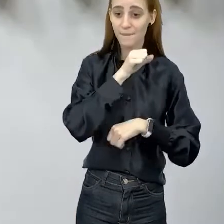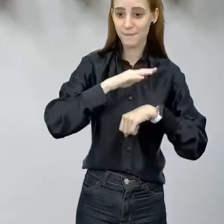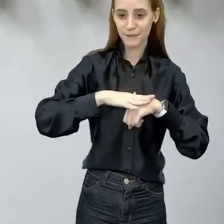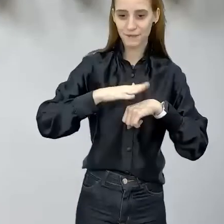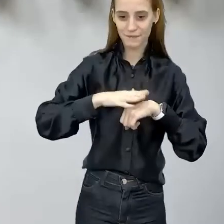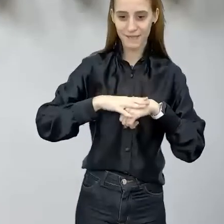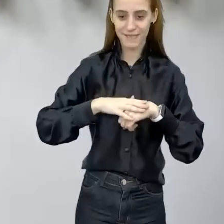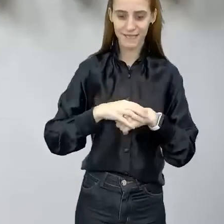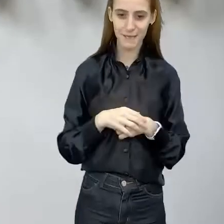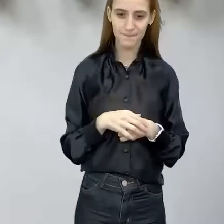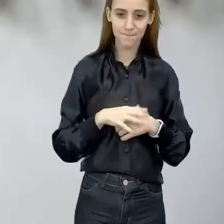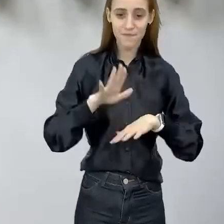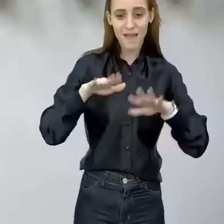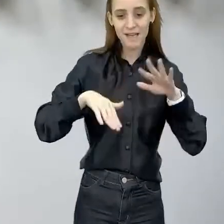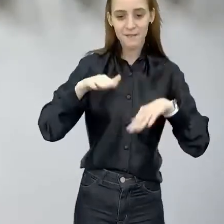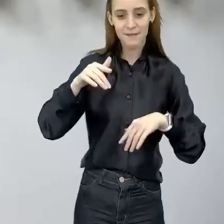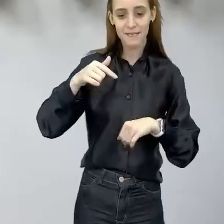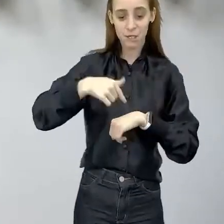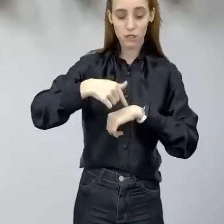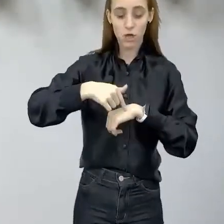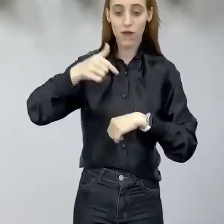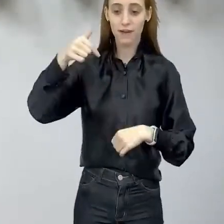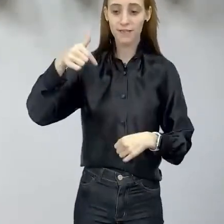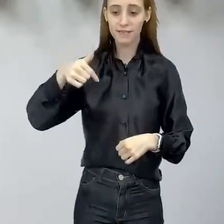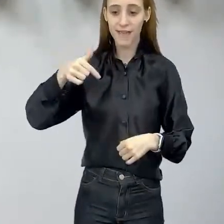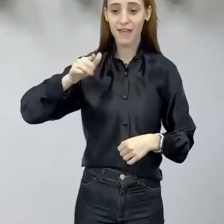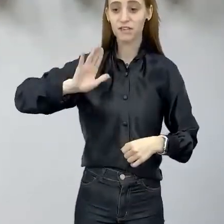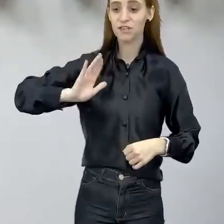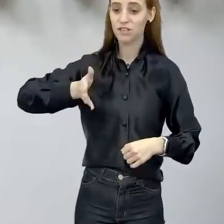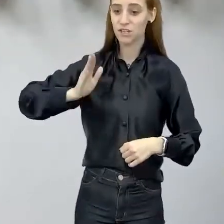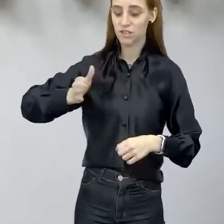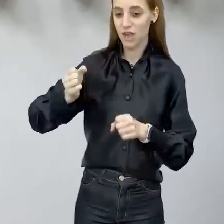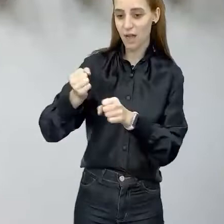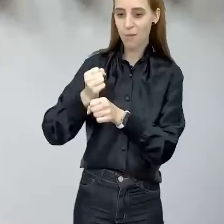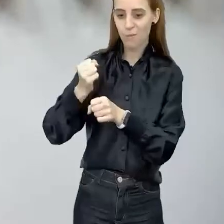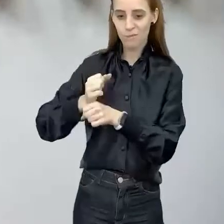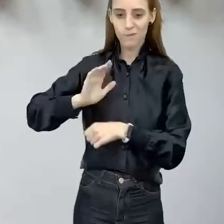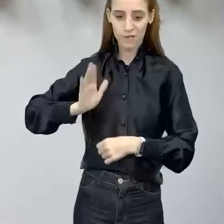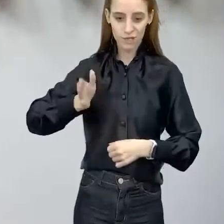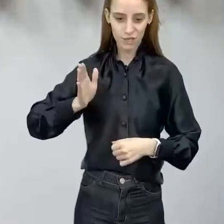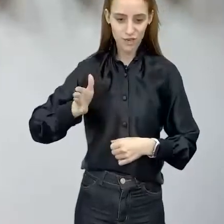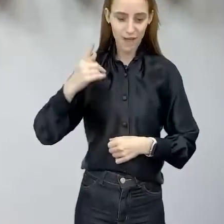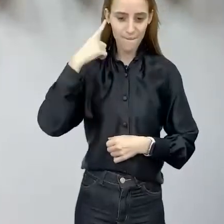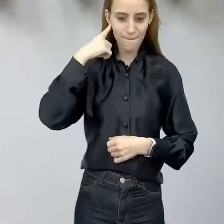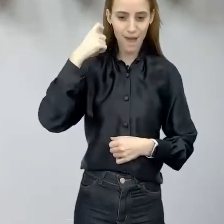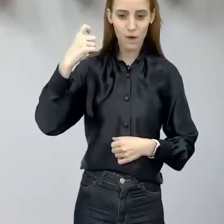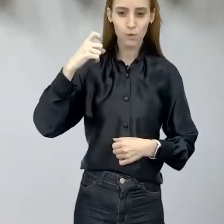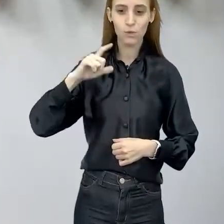Então, às vezes, 7 horas da manhã no sábado, já tem obra. Barulho.